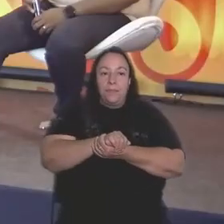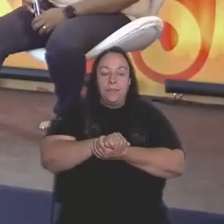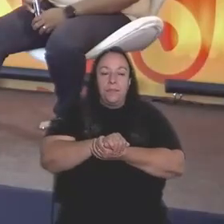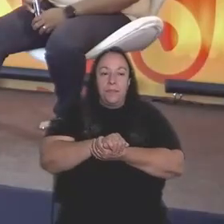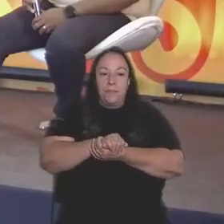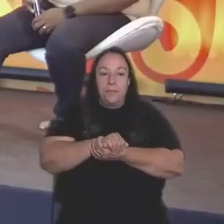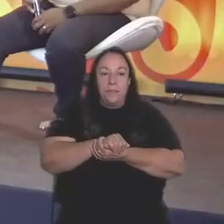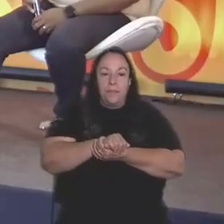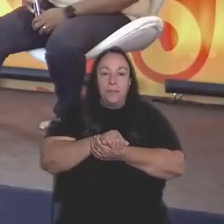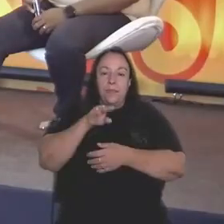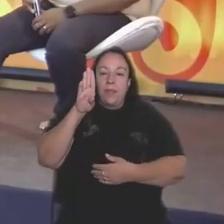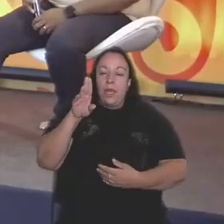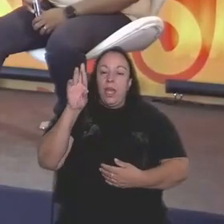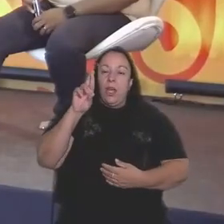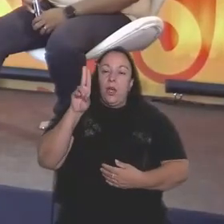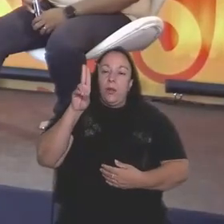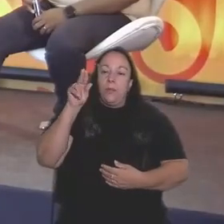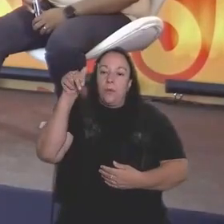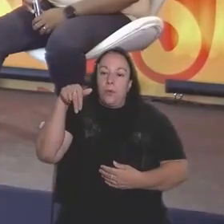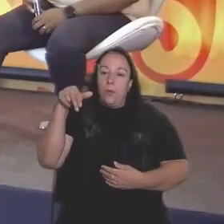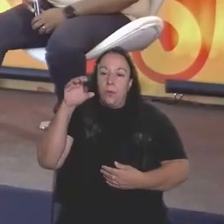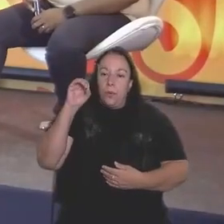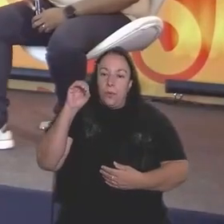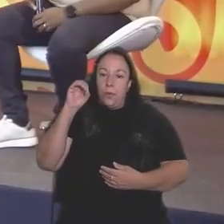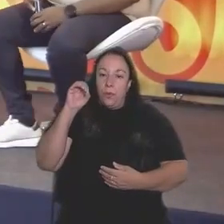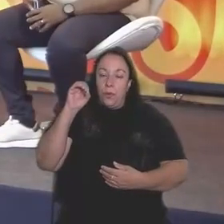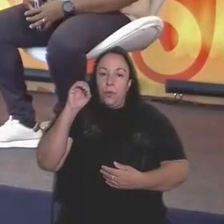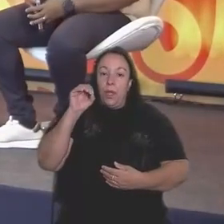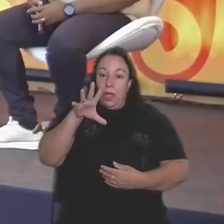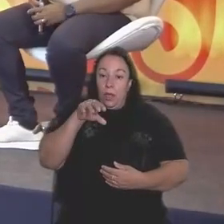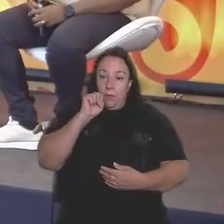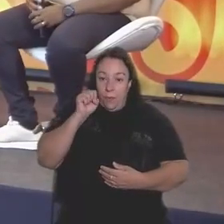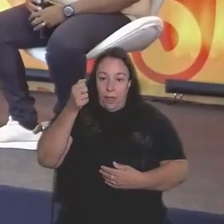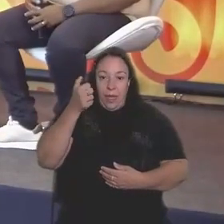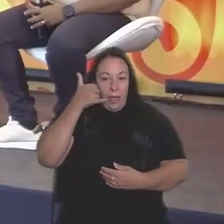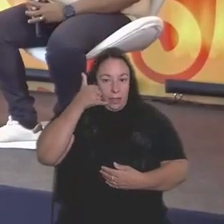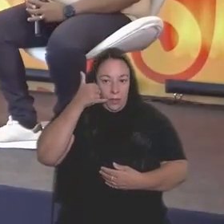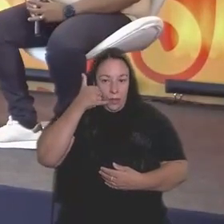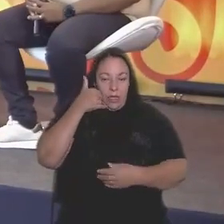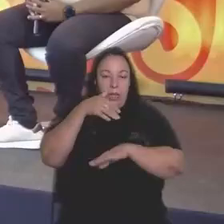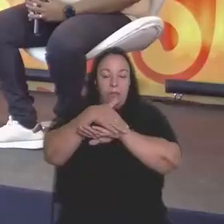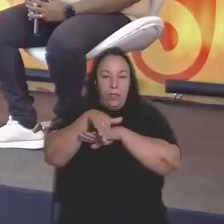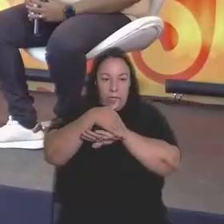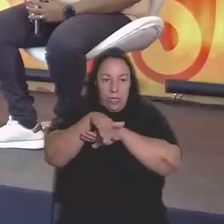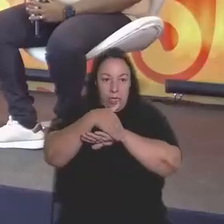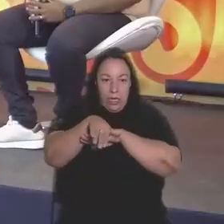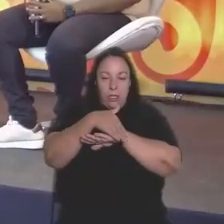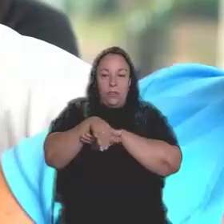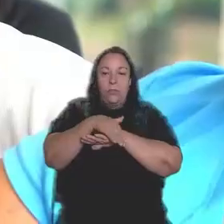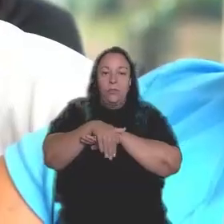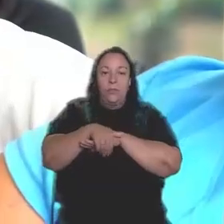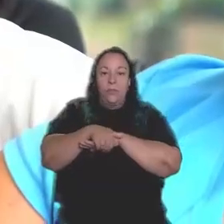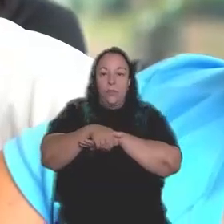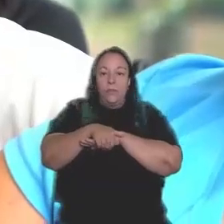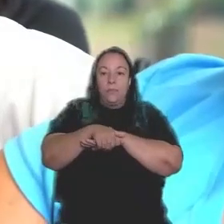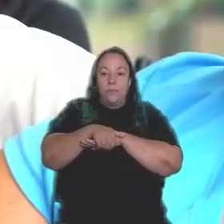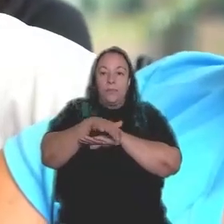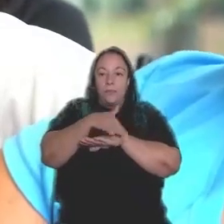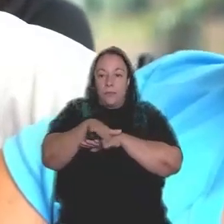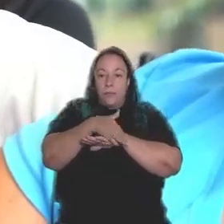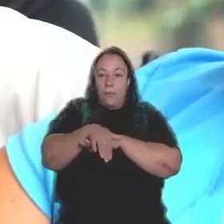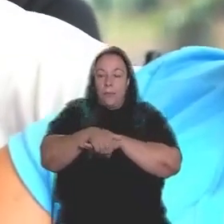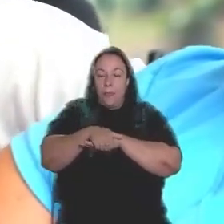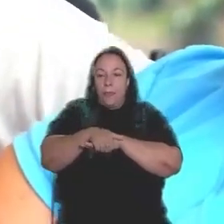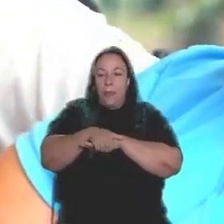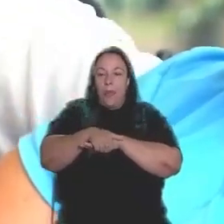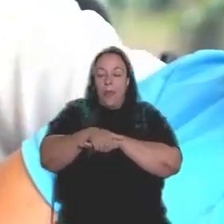certeza. Como é que você chama? Bruno. Ô, Bruno, eu vou pegar seu contato aqui, seu endereço. Tem tanto o Pequeno Jardineiro quanto a parceria que a gente